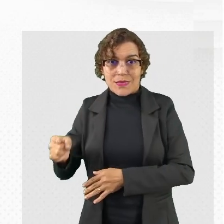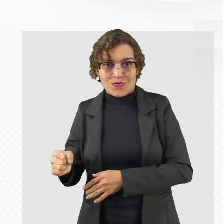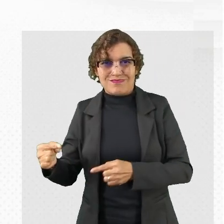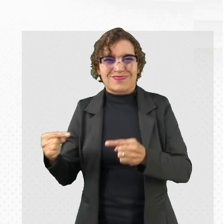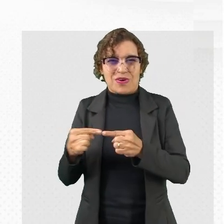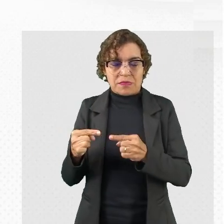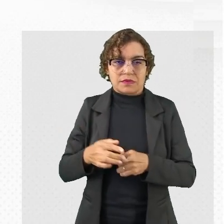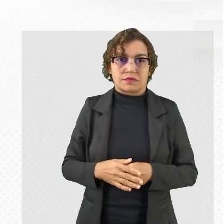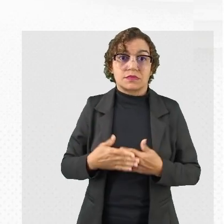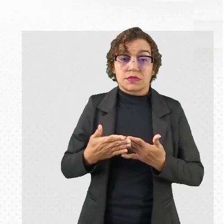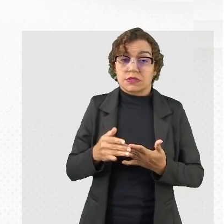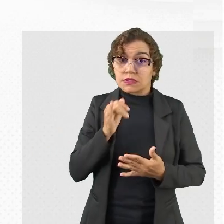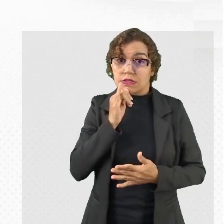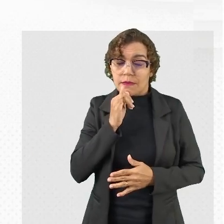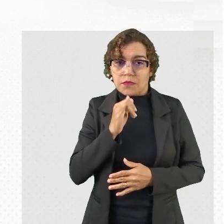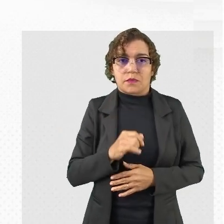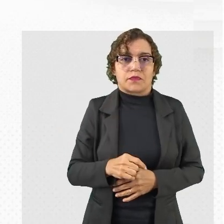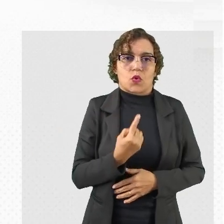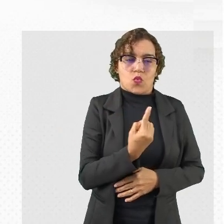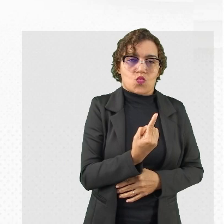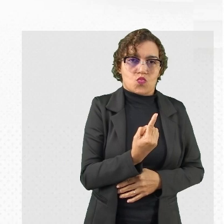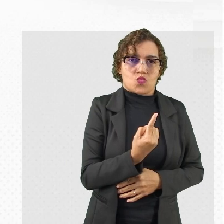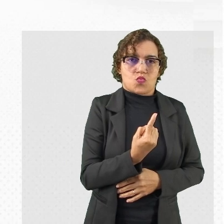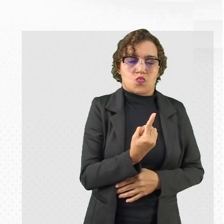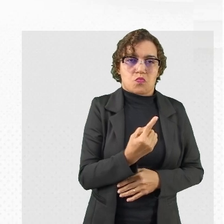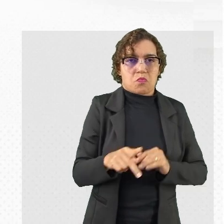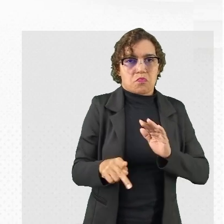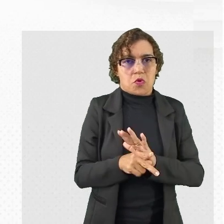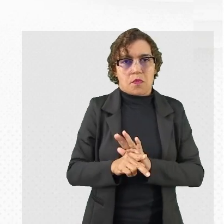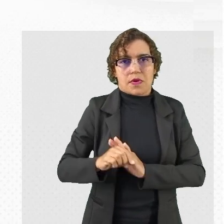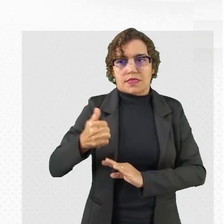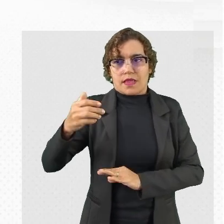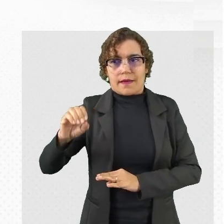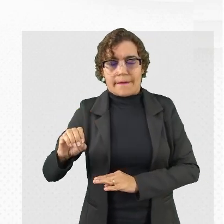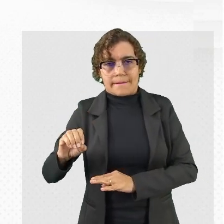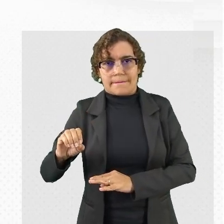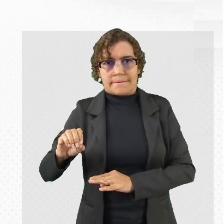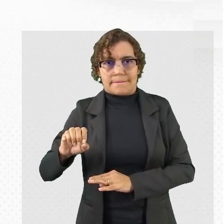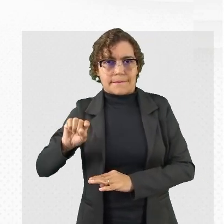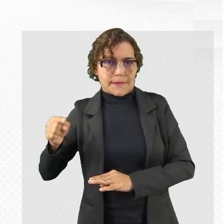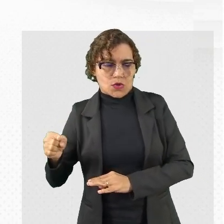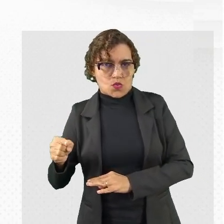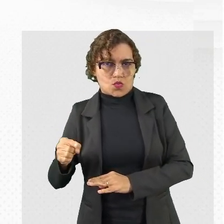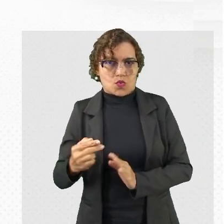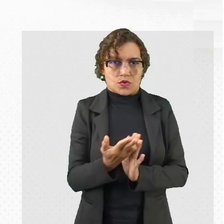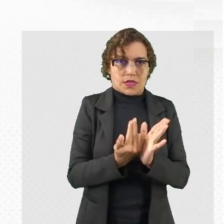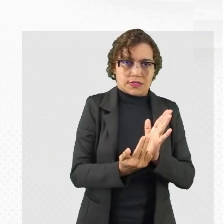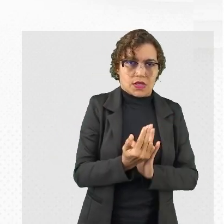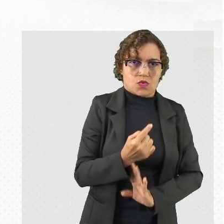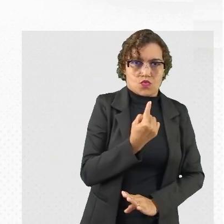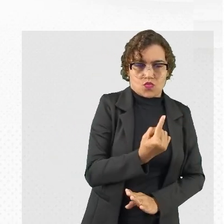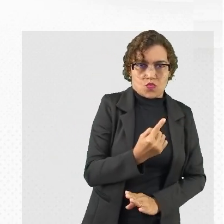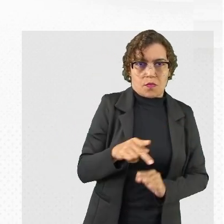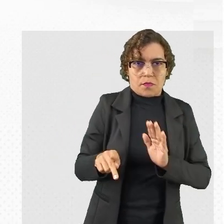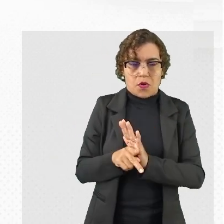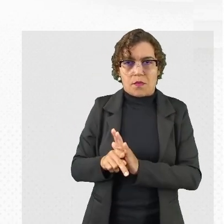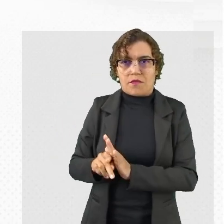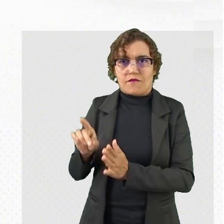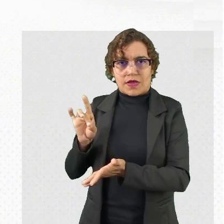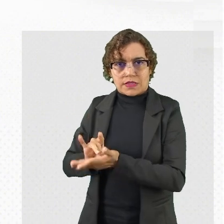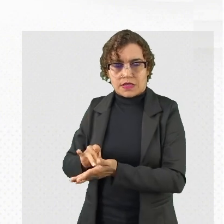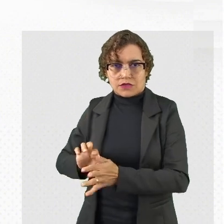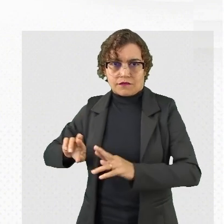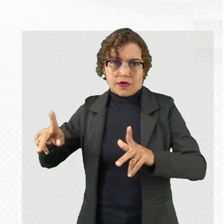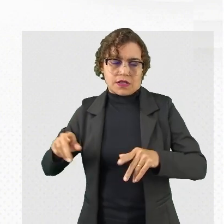tá? Uma escala 1 para 10.000, 1 centímetro no desenho, 10.000 na realidade, e assim sucessivamente. Uma escala de 1